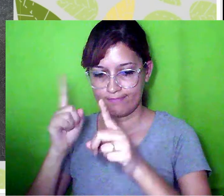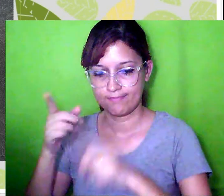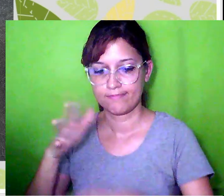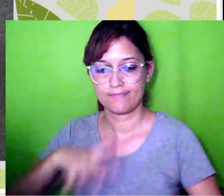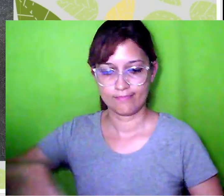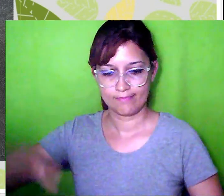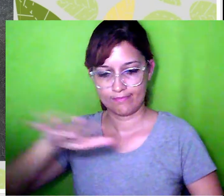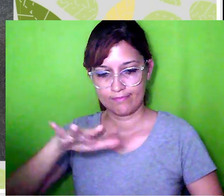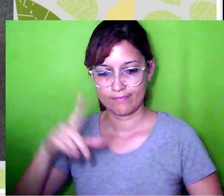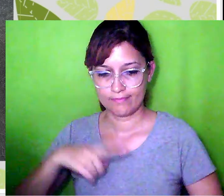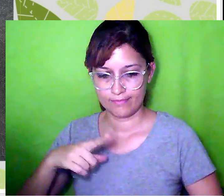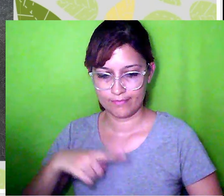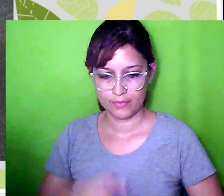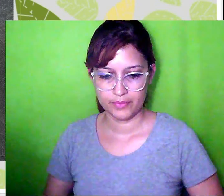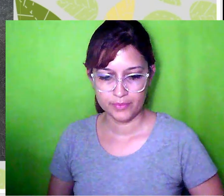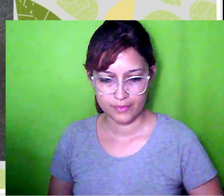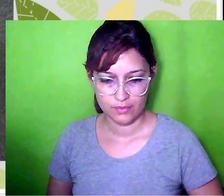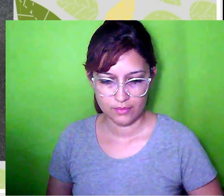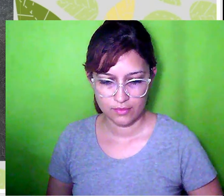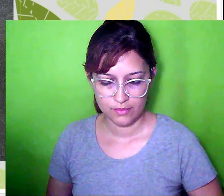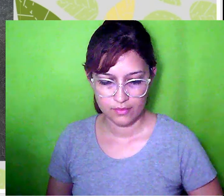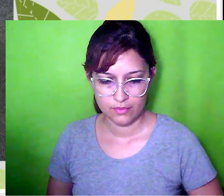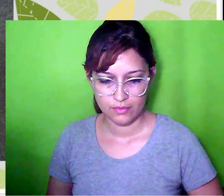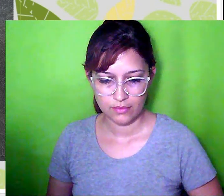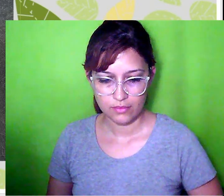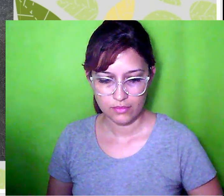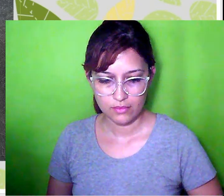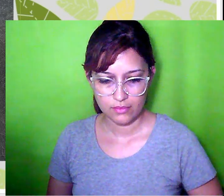Então, ele que ficou governando aqui no Brasil.